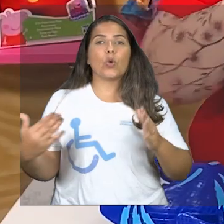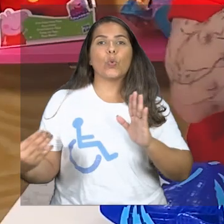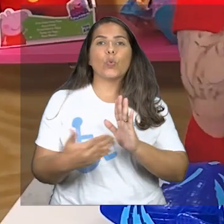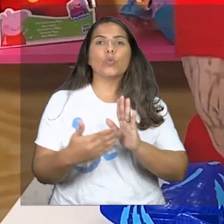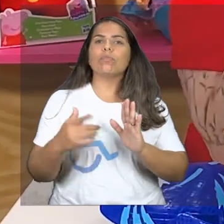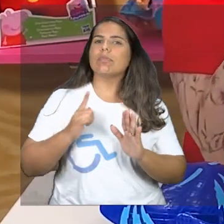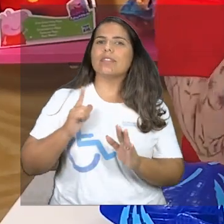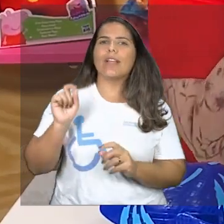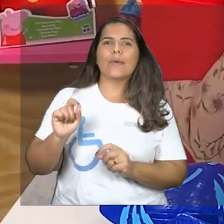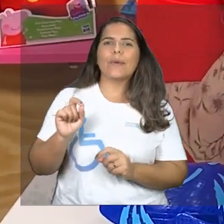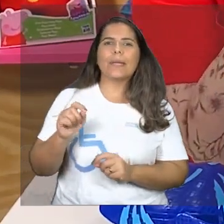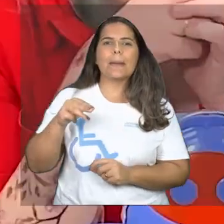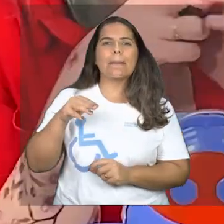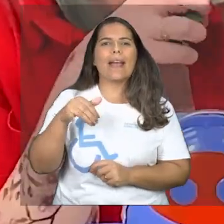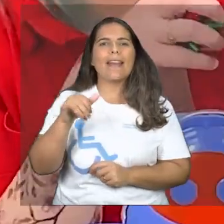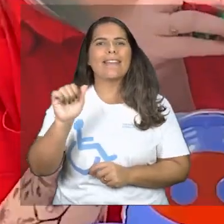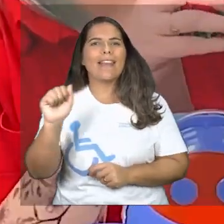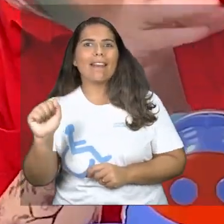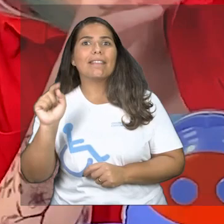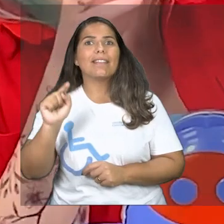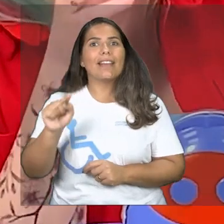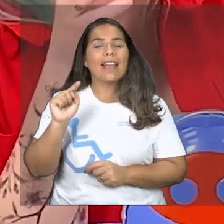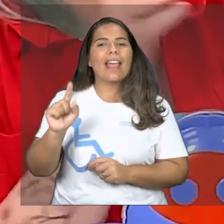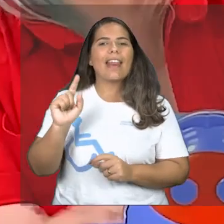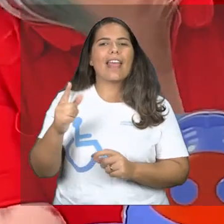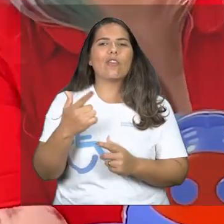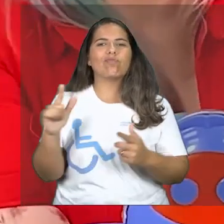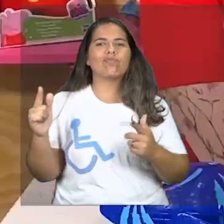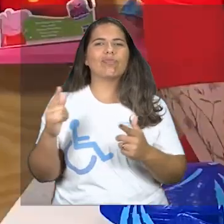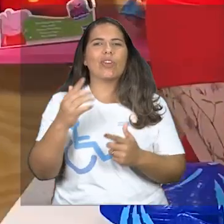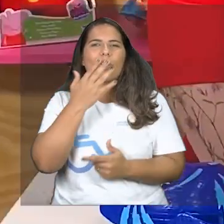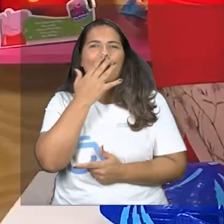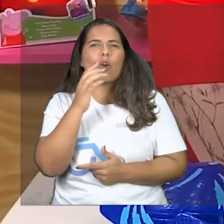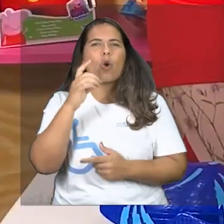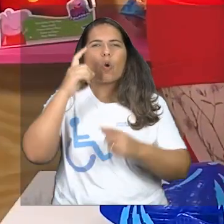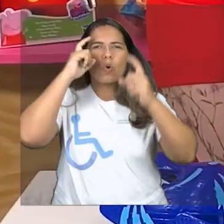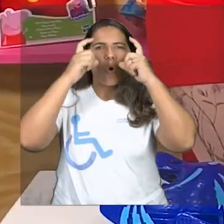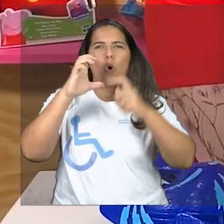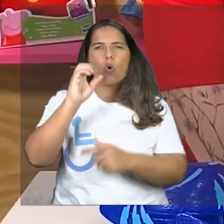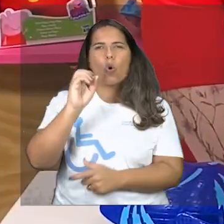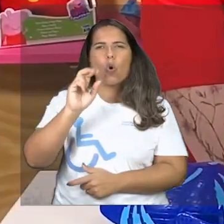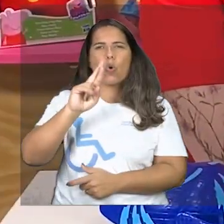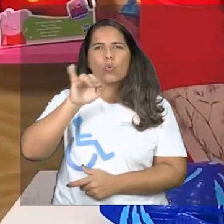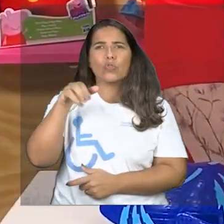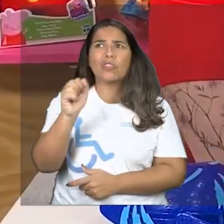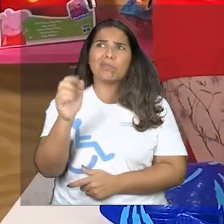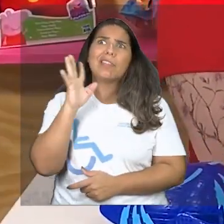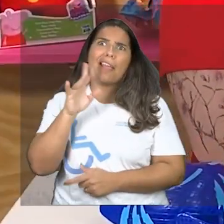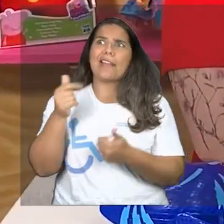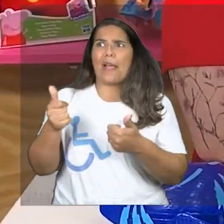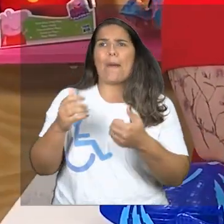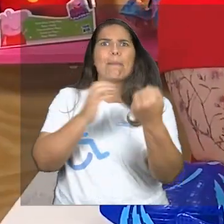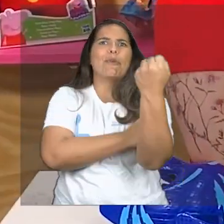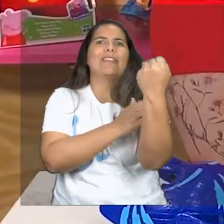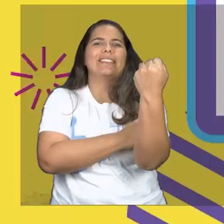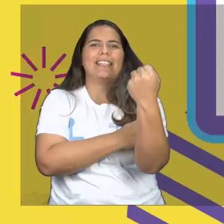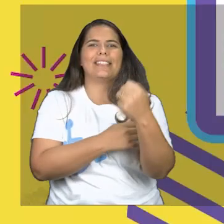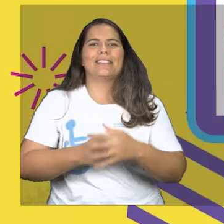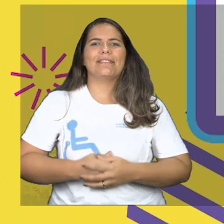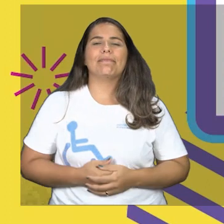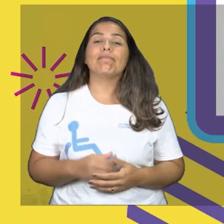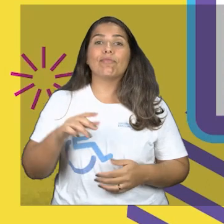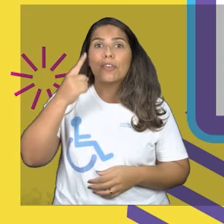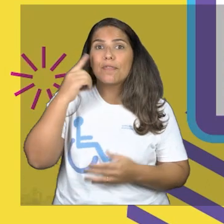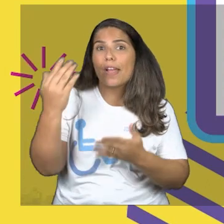E por último temos a Maia, conhecida também como Corujita. Pra mim, assim, é a que tem os poderes mais legais.